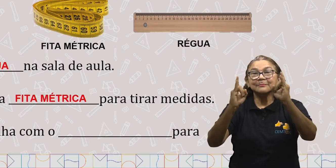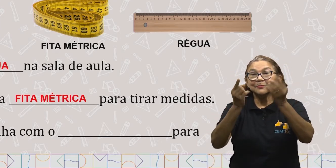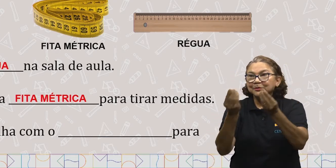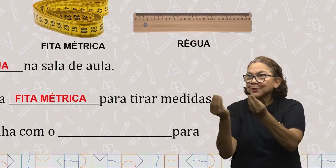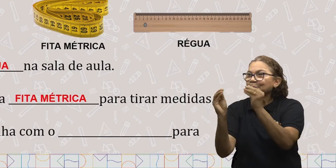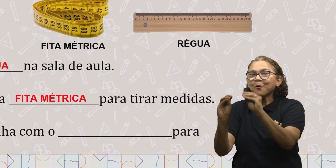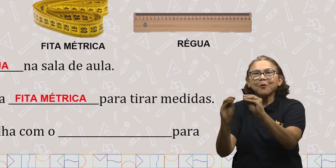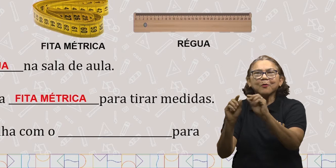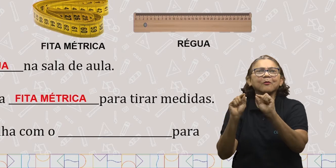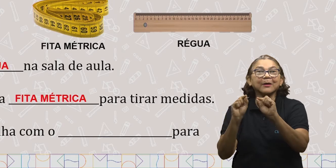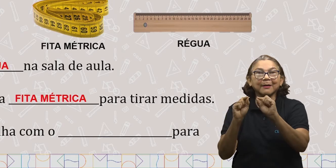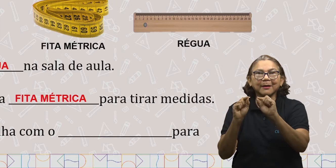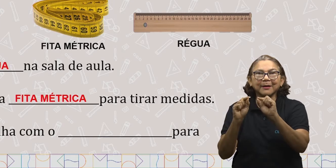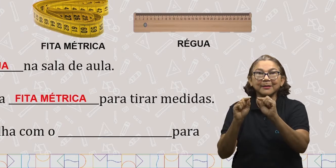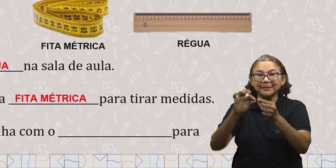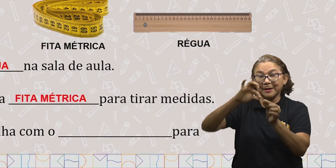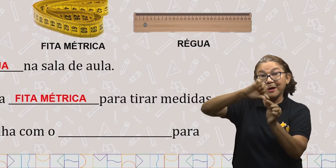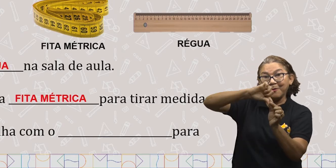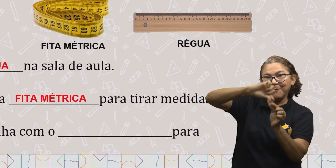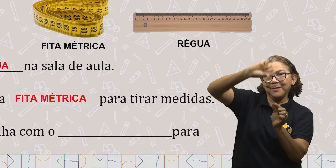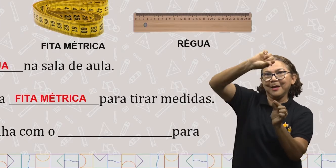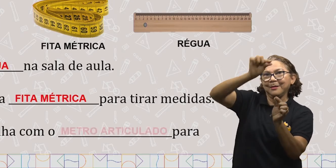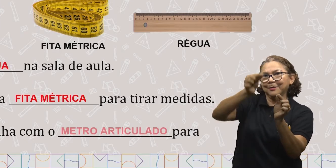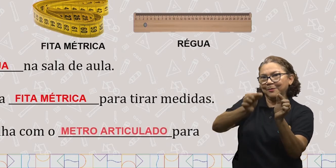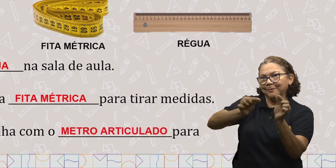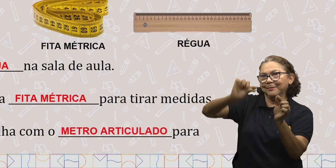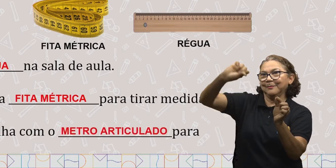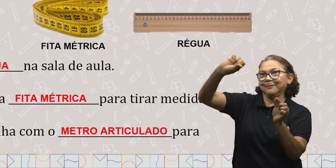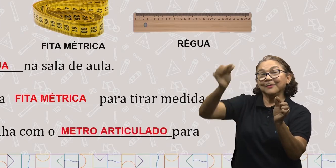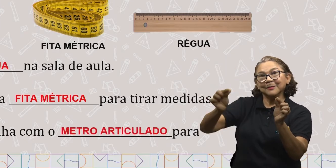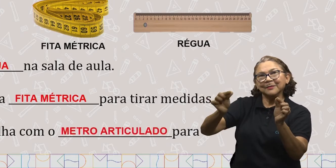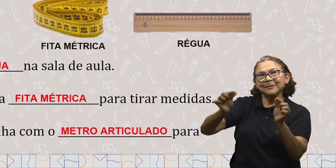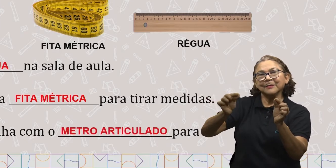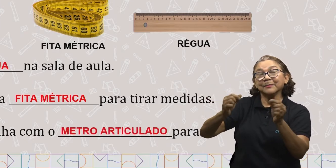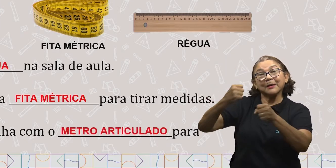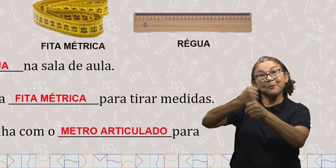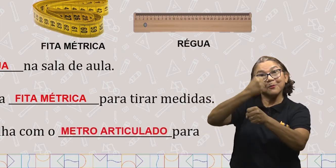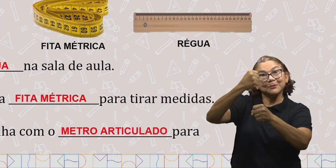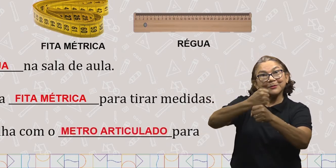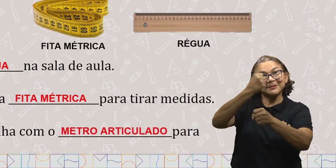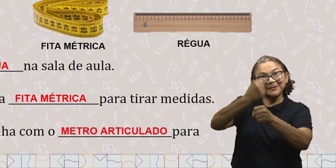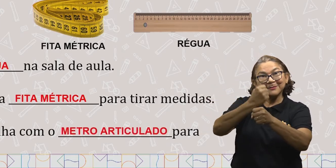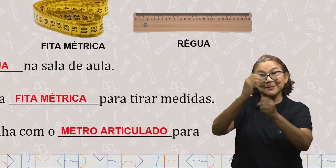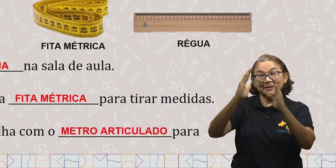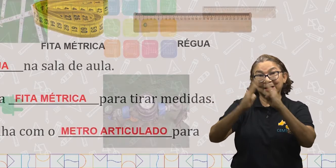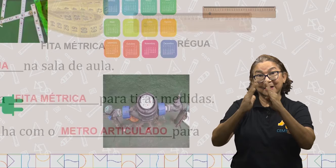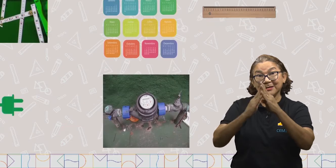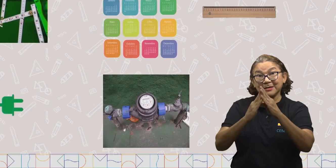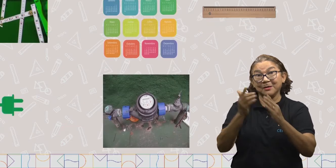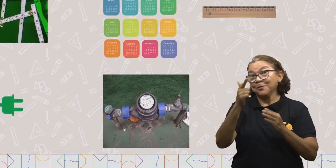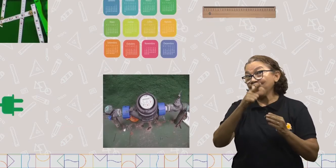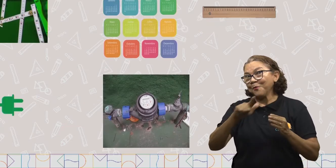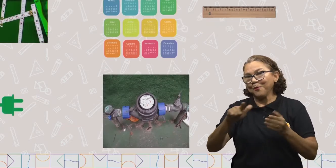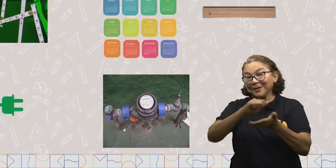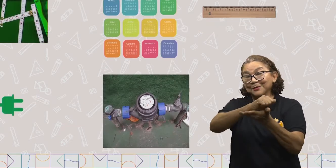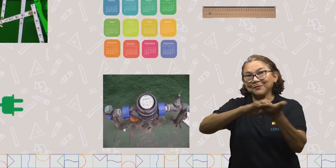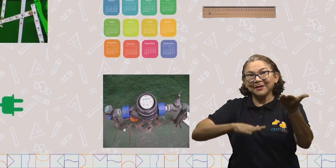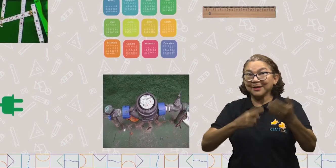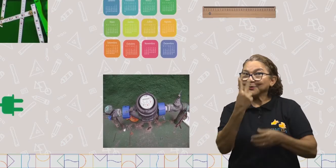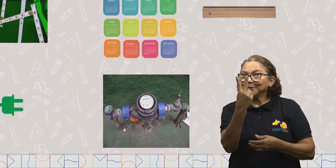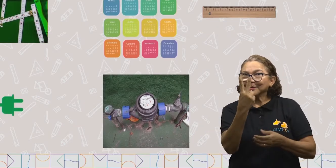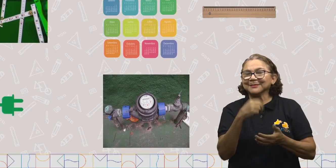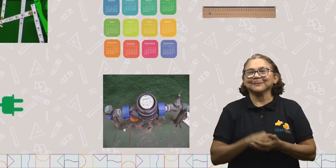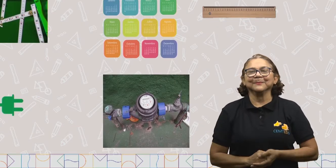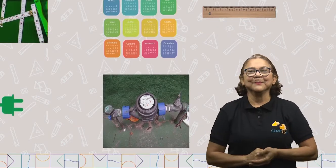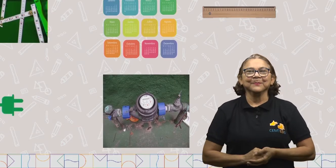colocou aqui? Só nos restou o metro articulado para construir a casa. Agora vamos para a